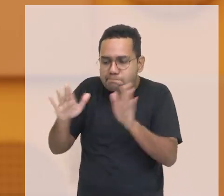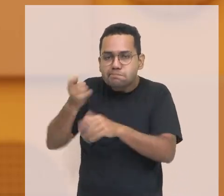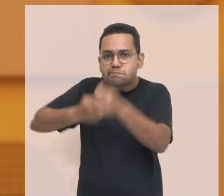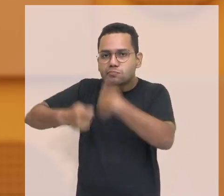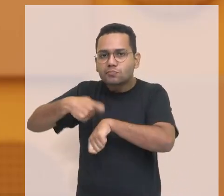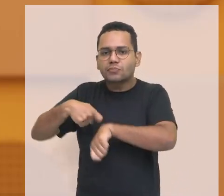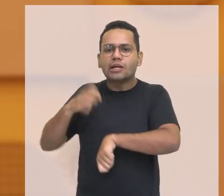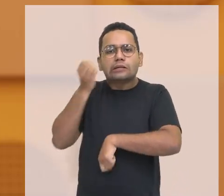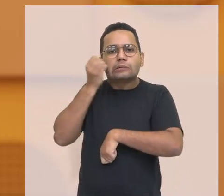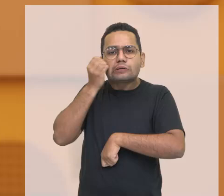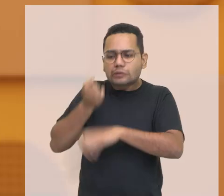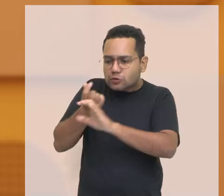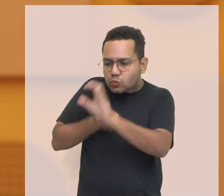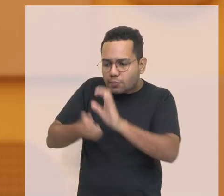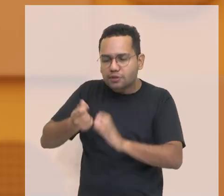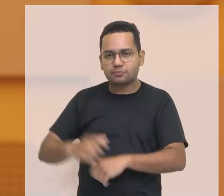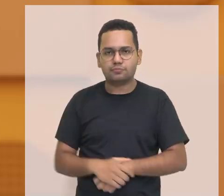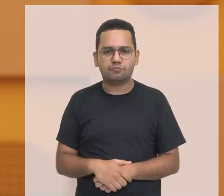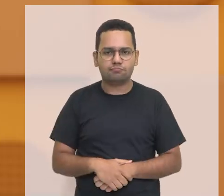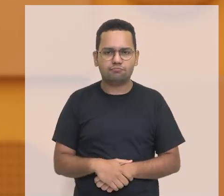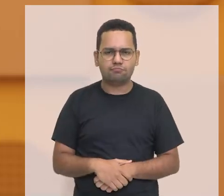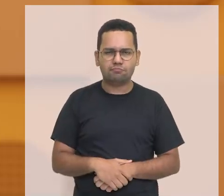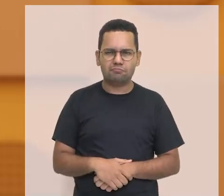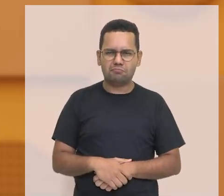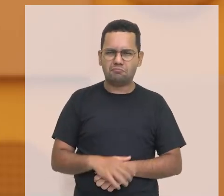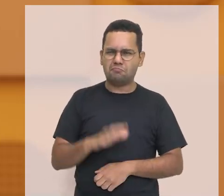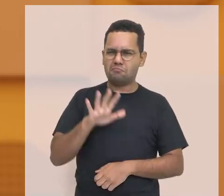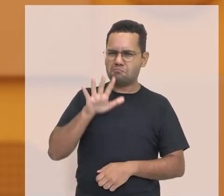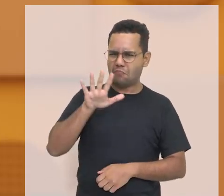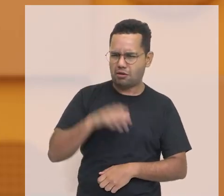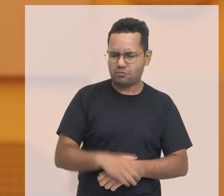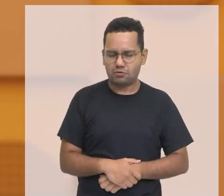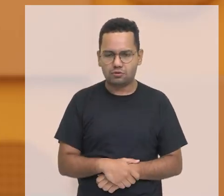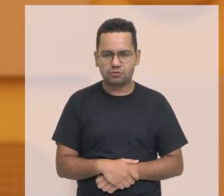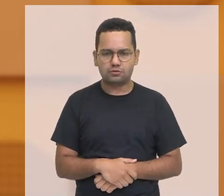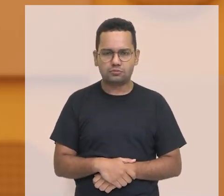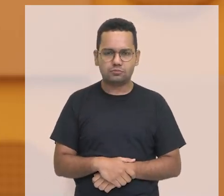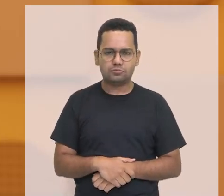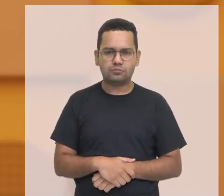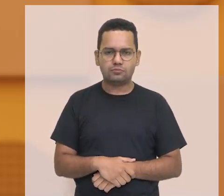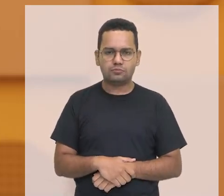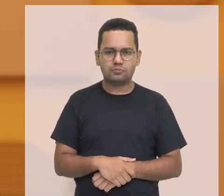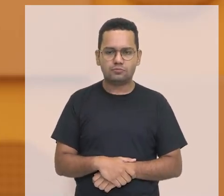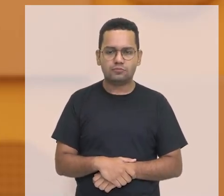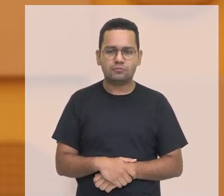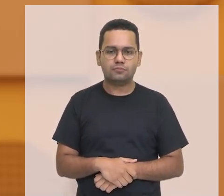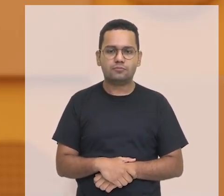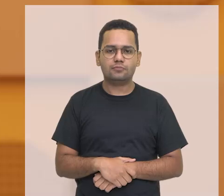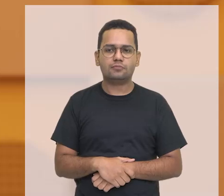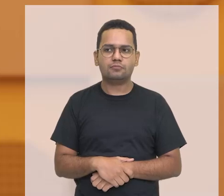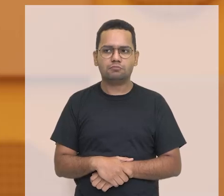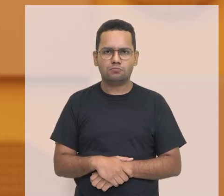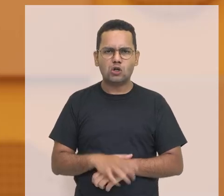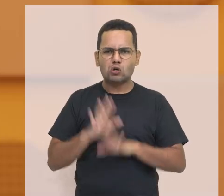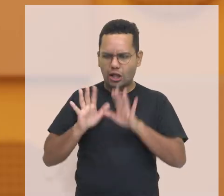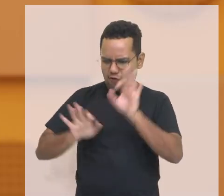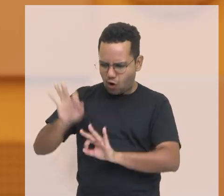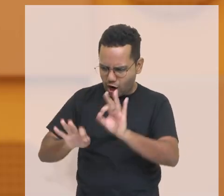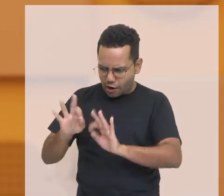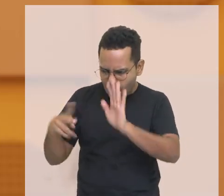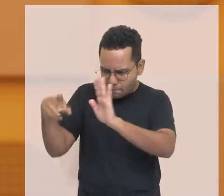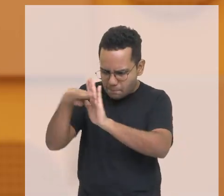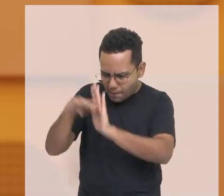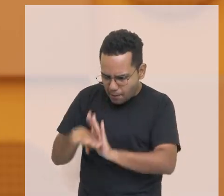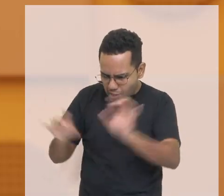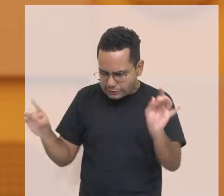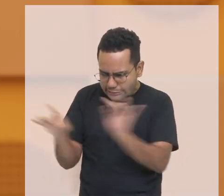do capitalismo. Professor, mas não existia uma receita pronta de bolo para o que seria ali o socialismo? Não, tá,